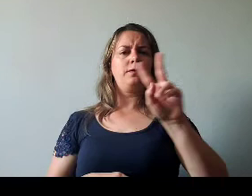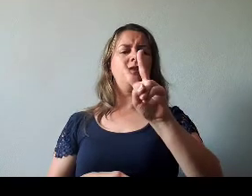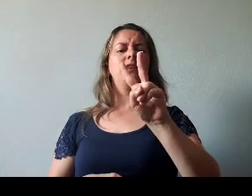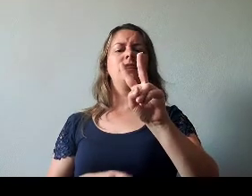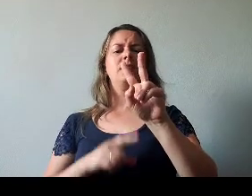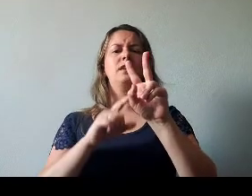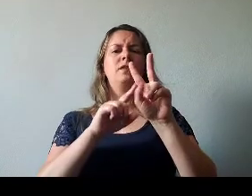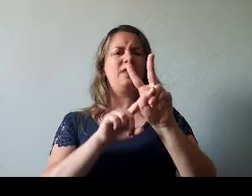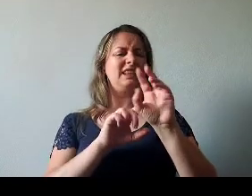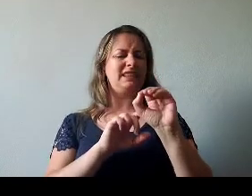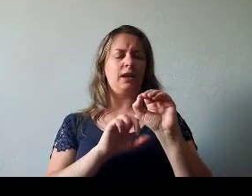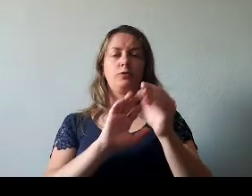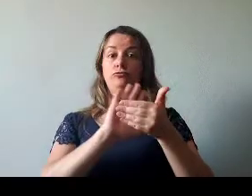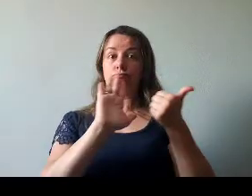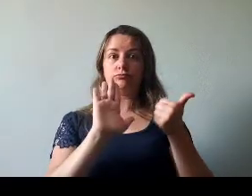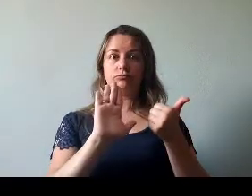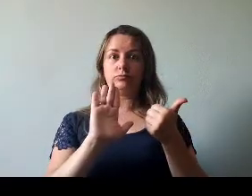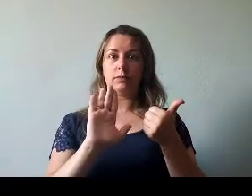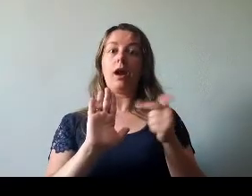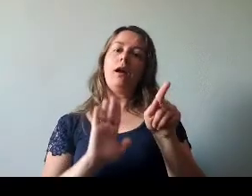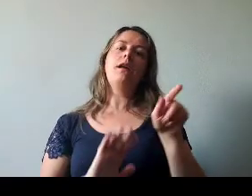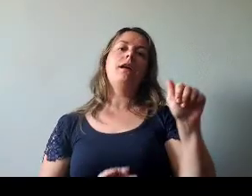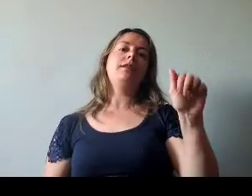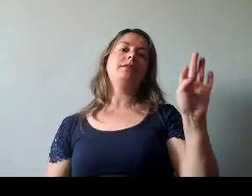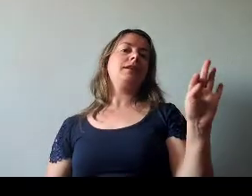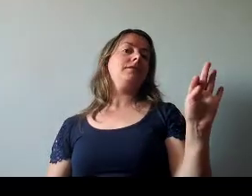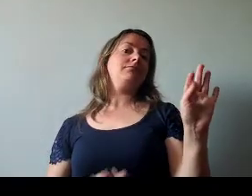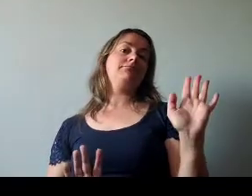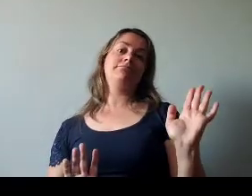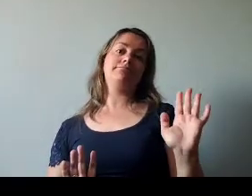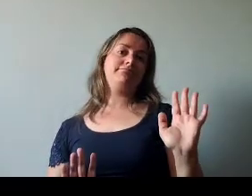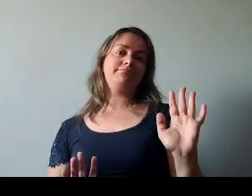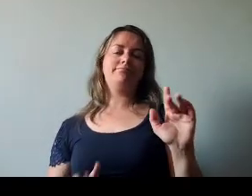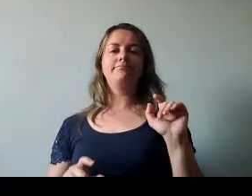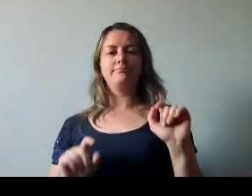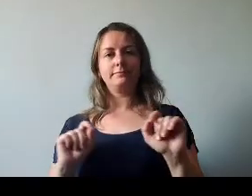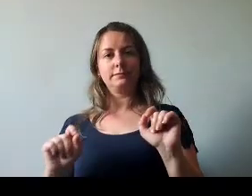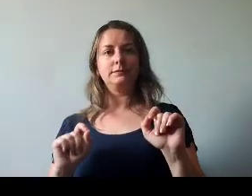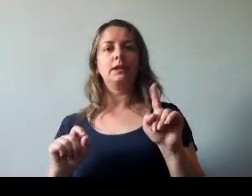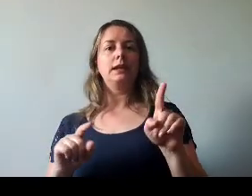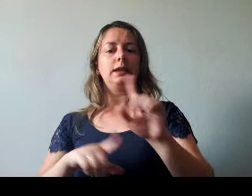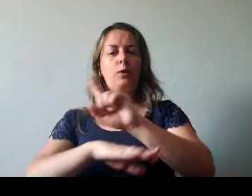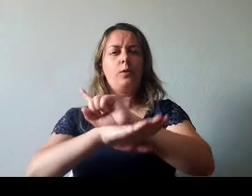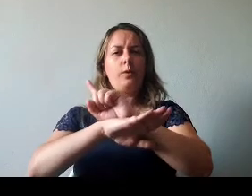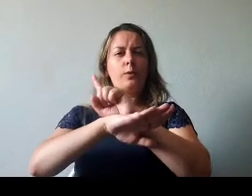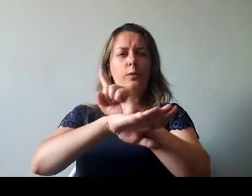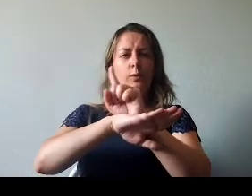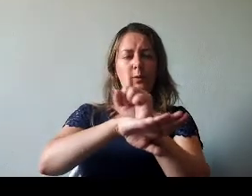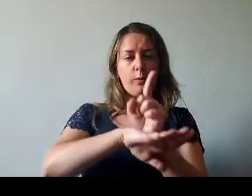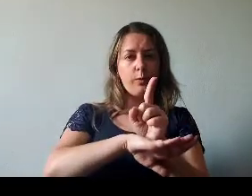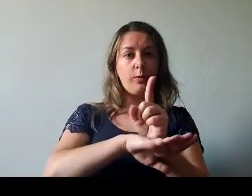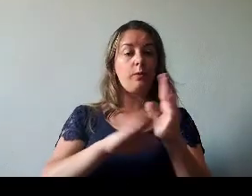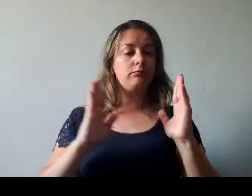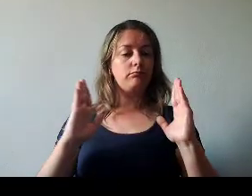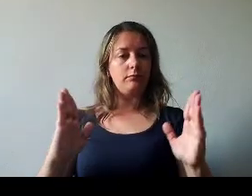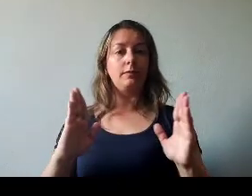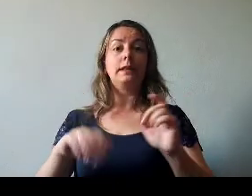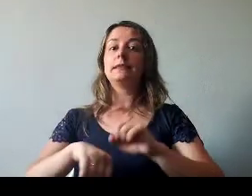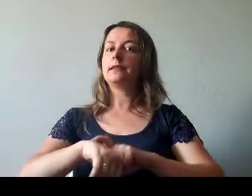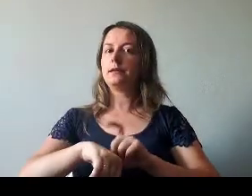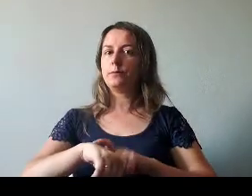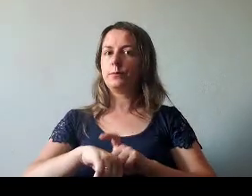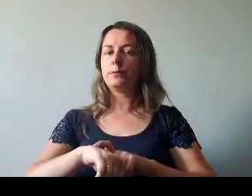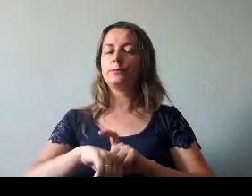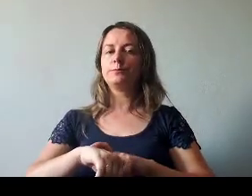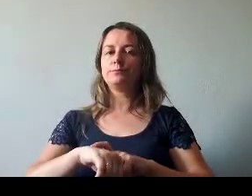AT. Ok? É o que você ganha de velocidade no intervalo t em função da aceleração.